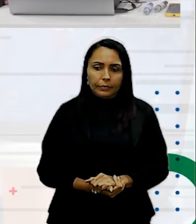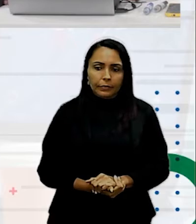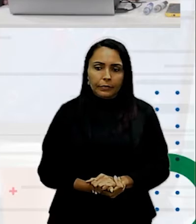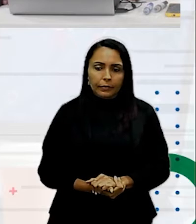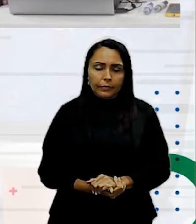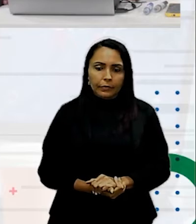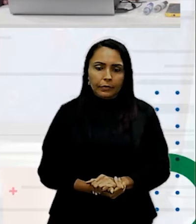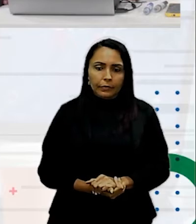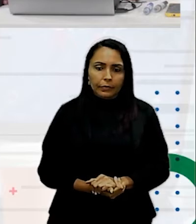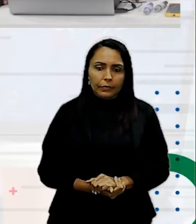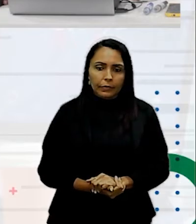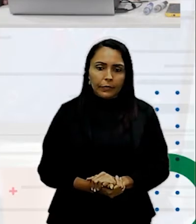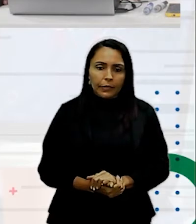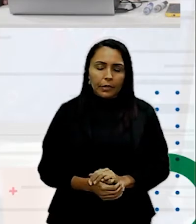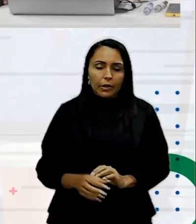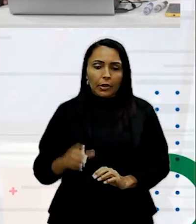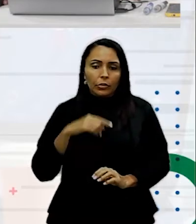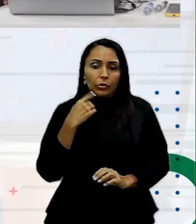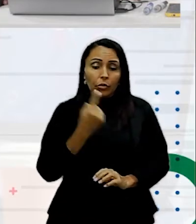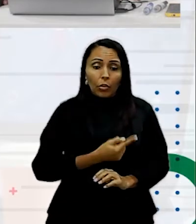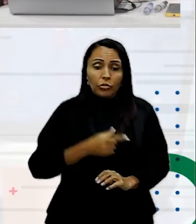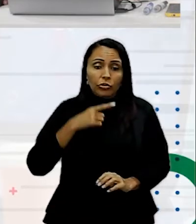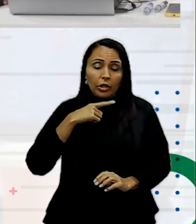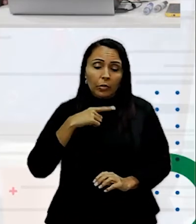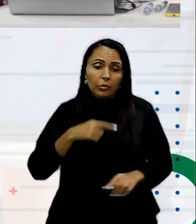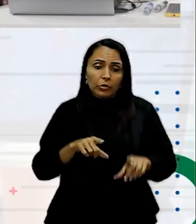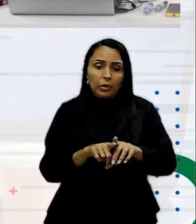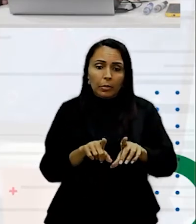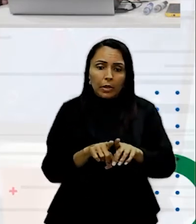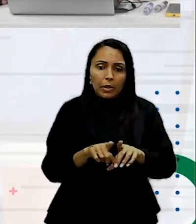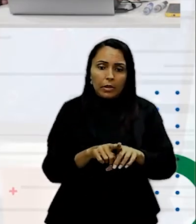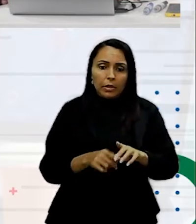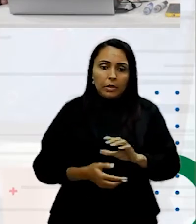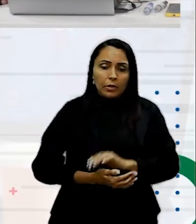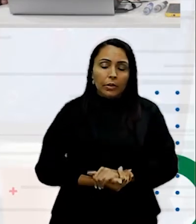Nós temos uma elipse, ou círculo, né?